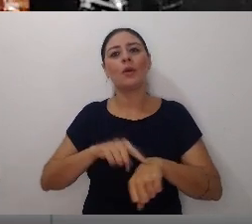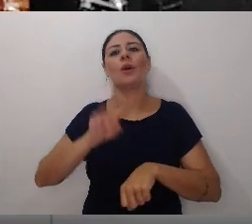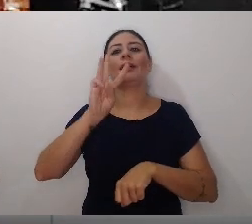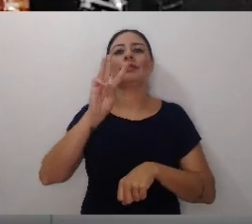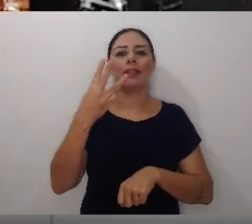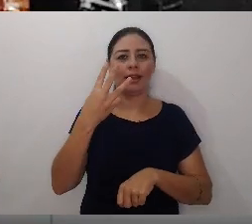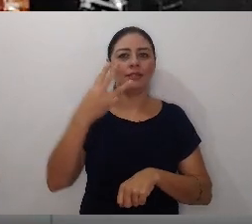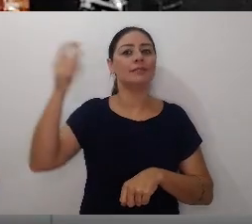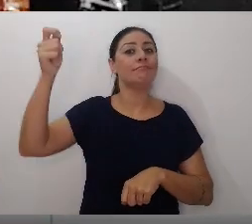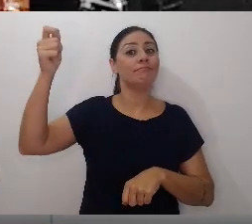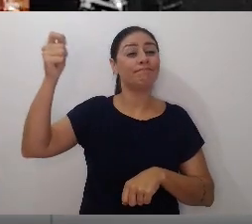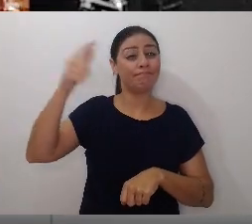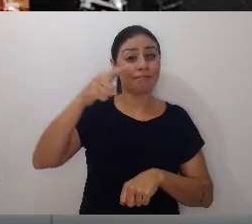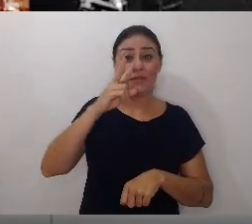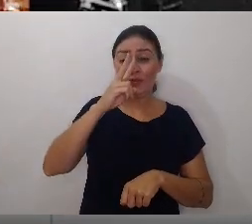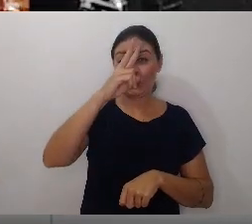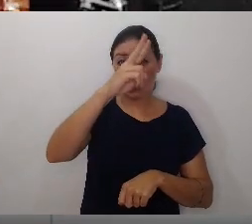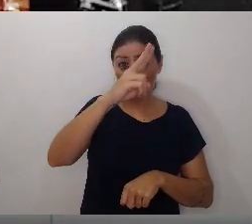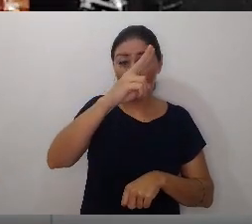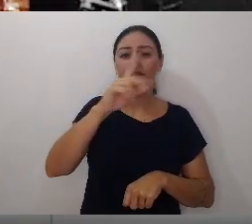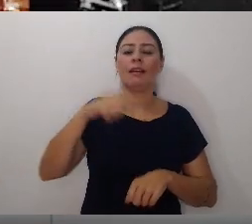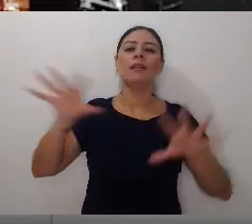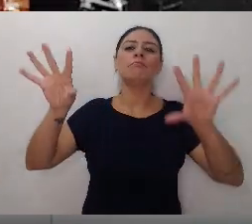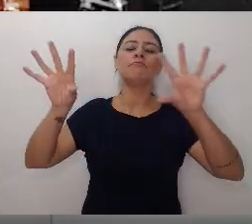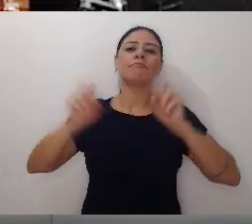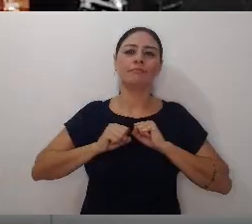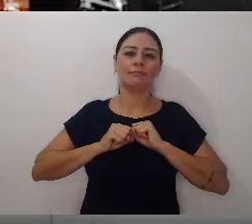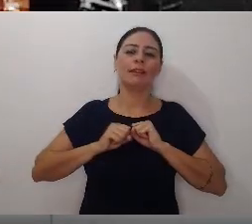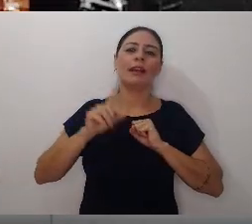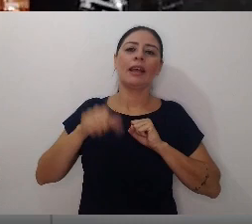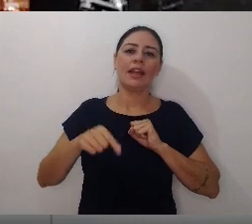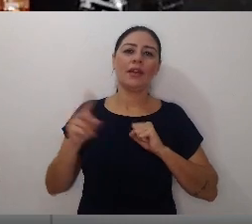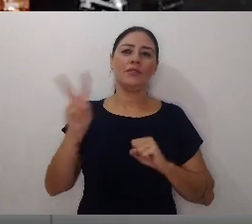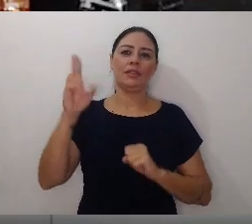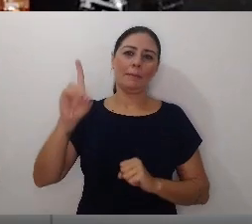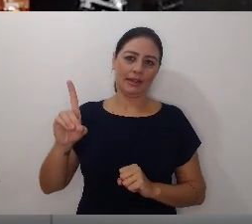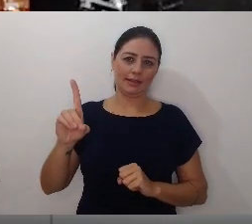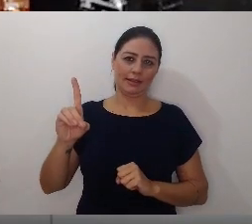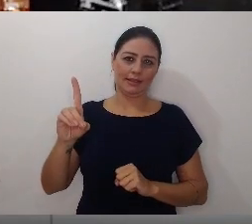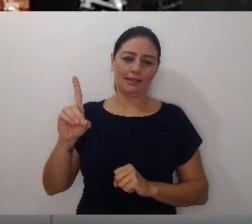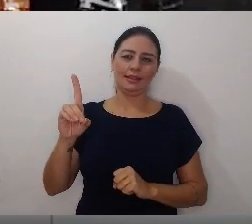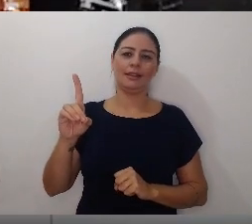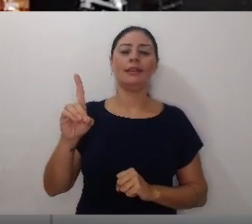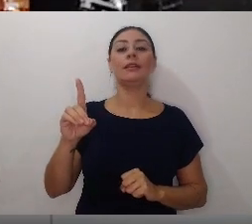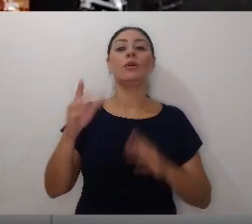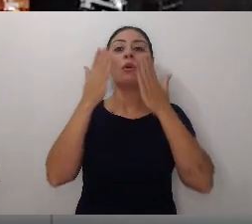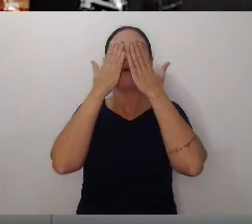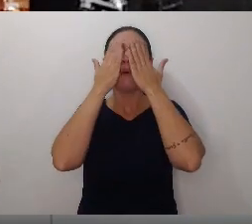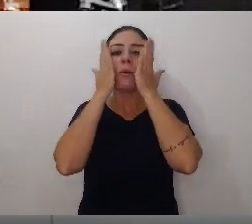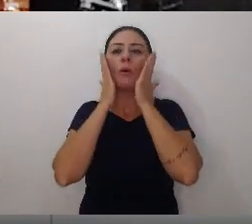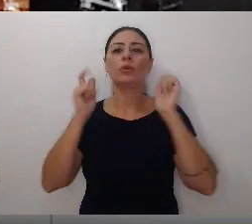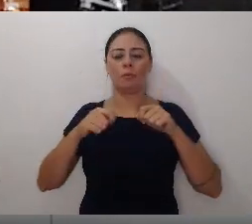horário das 11, tem que ser sol forte, 10 minutos no horário das 3, tem que ser sol forte também, bracinhos